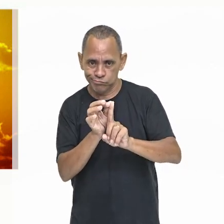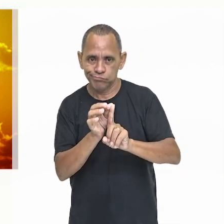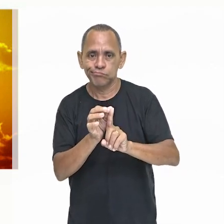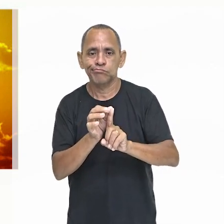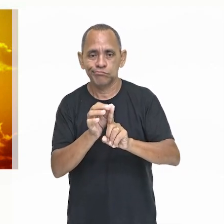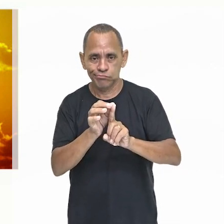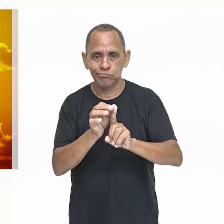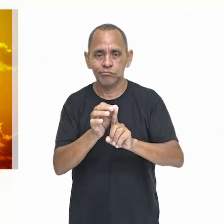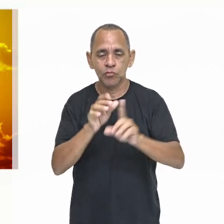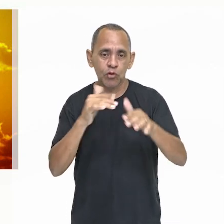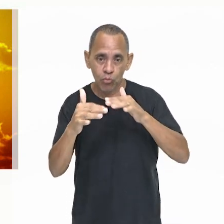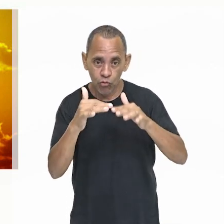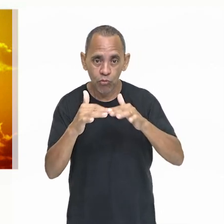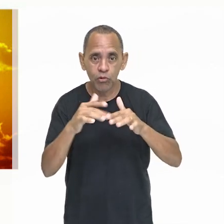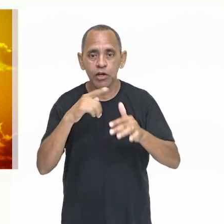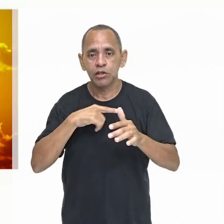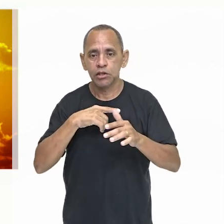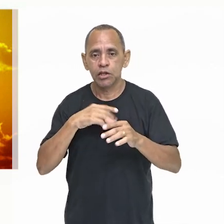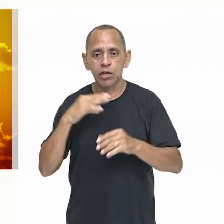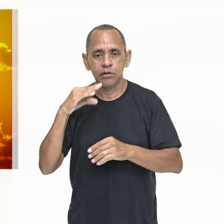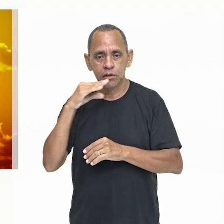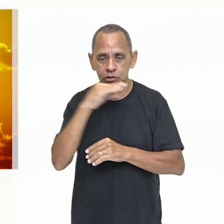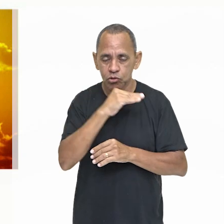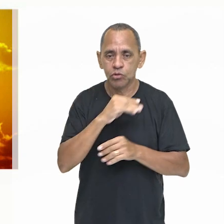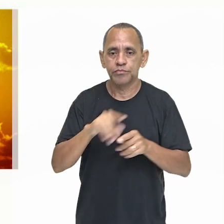o calor, que irá